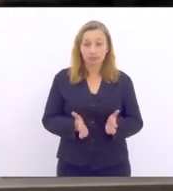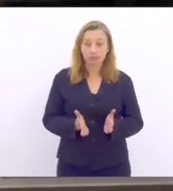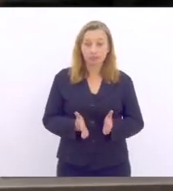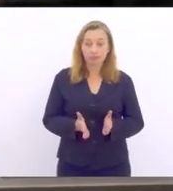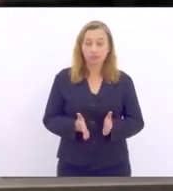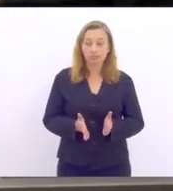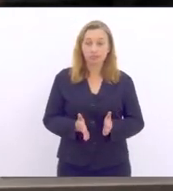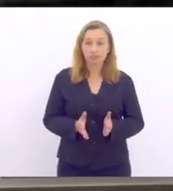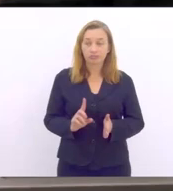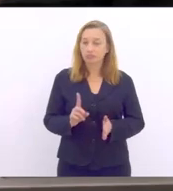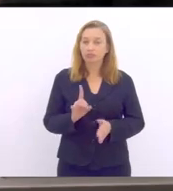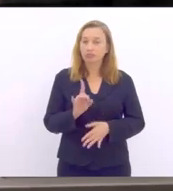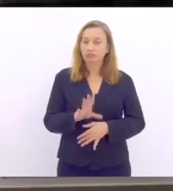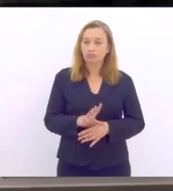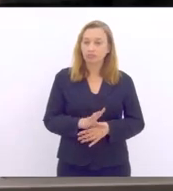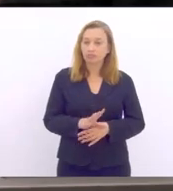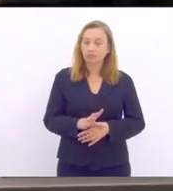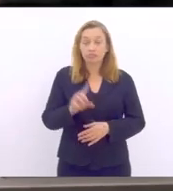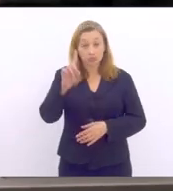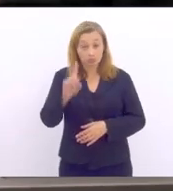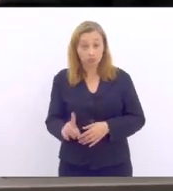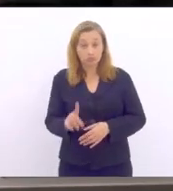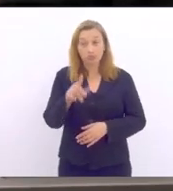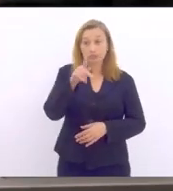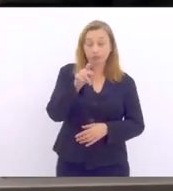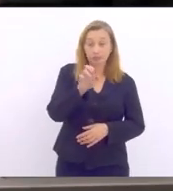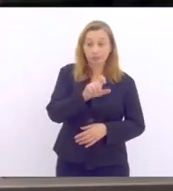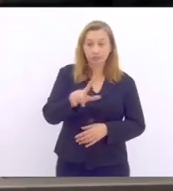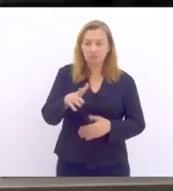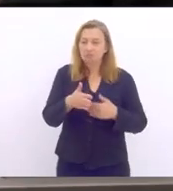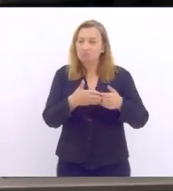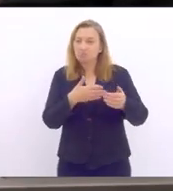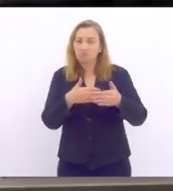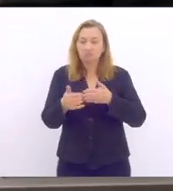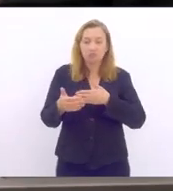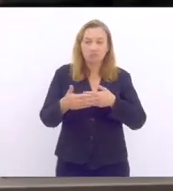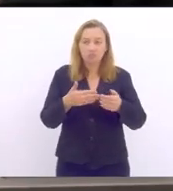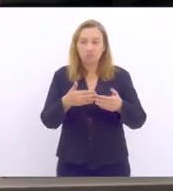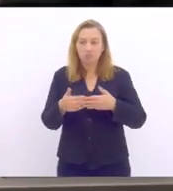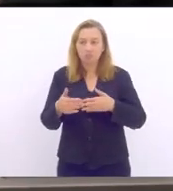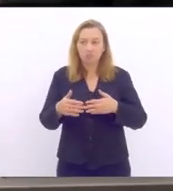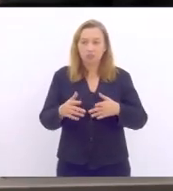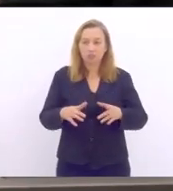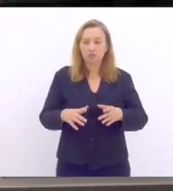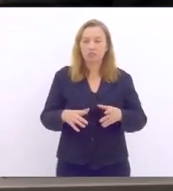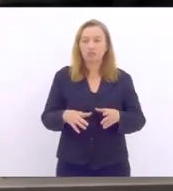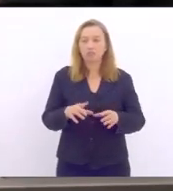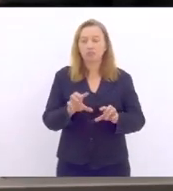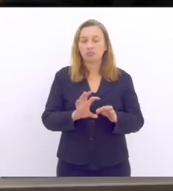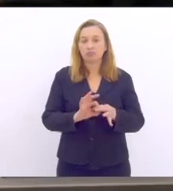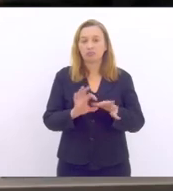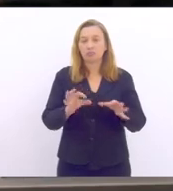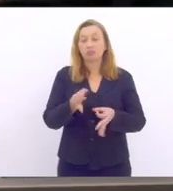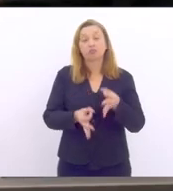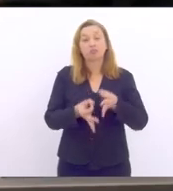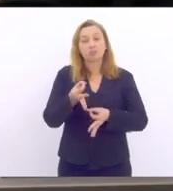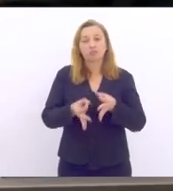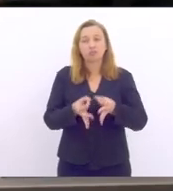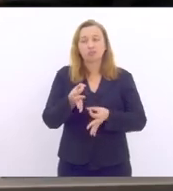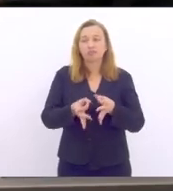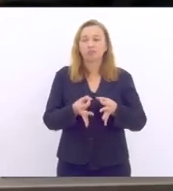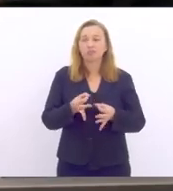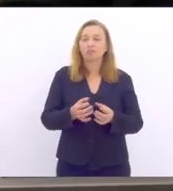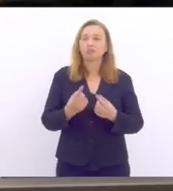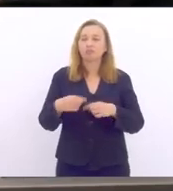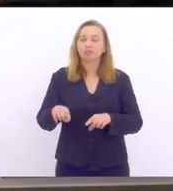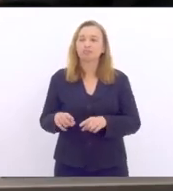princípio é aplicado não apenas ao direito penal, mas a qualquer sanção jurídica e na contramão do